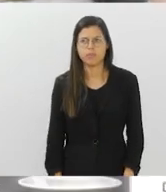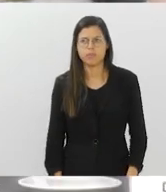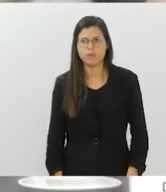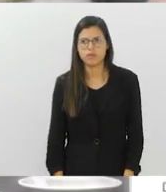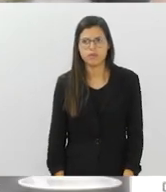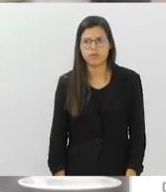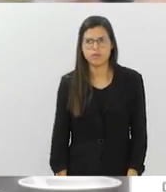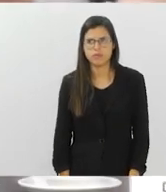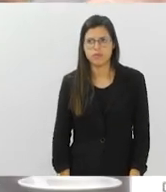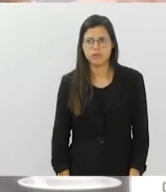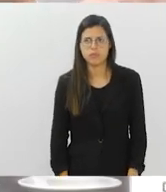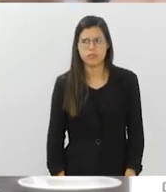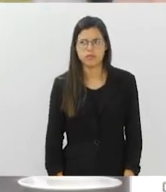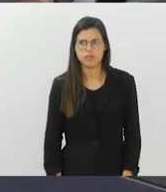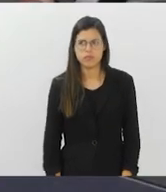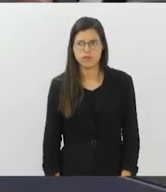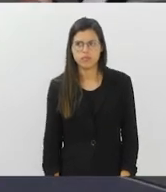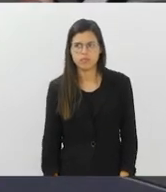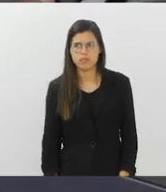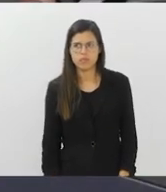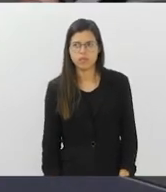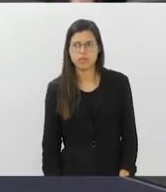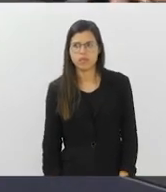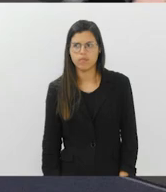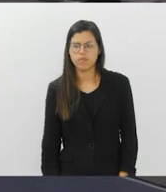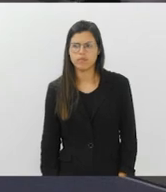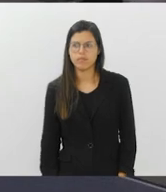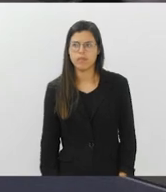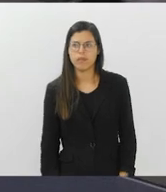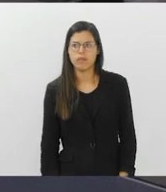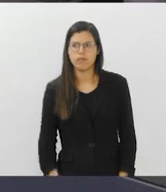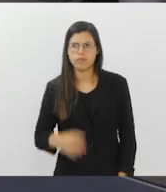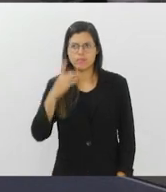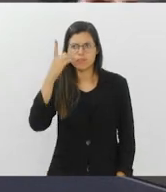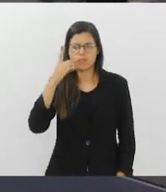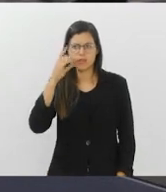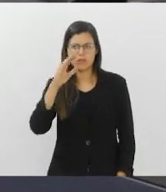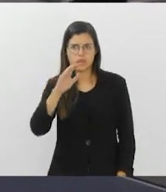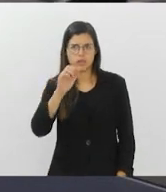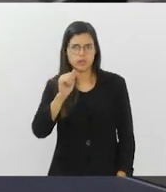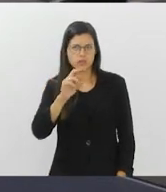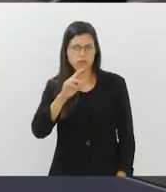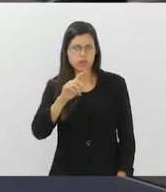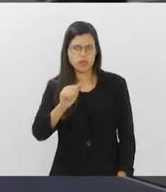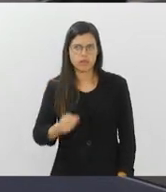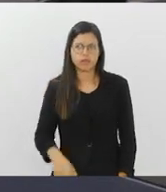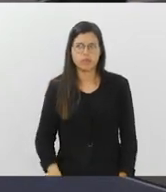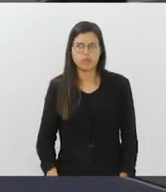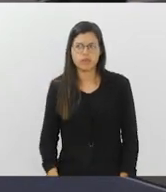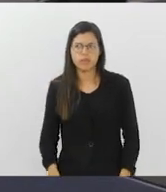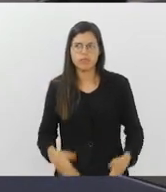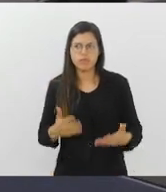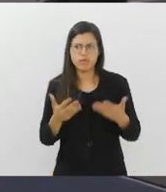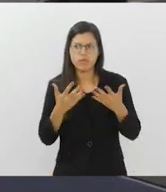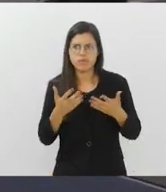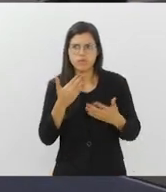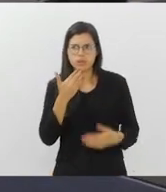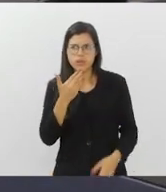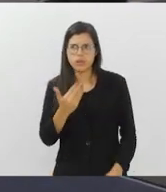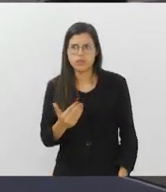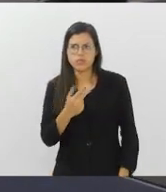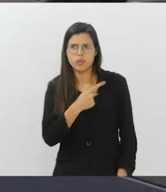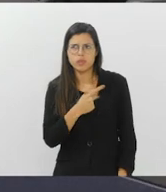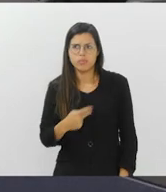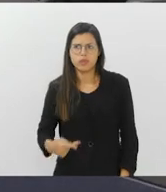Faremos isso. Mais algum deputado? Deputada Carla Machado, por favor. Eu queria pedir,